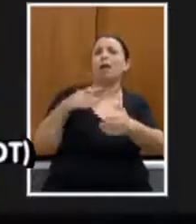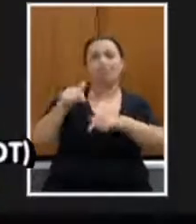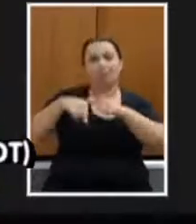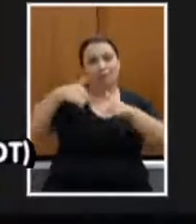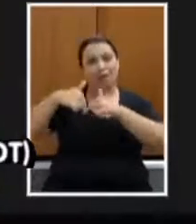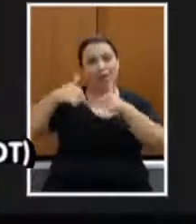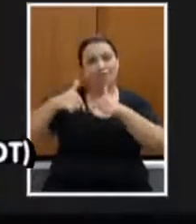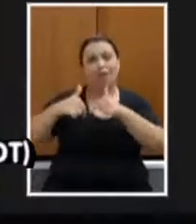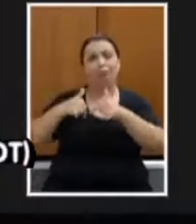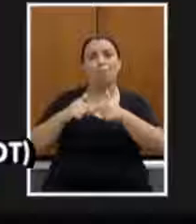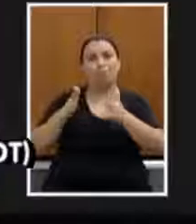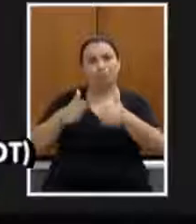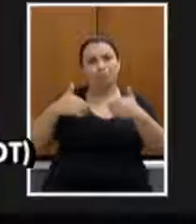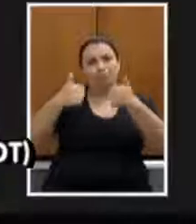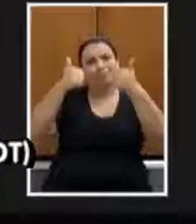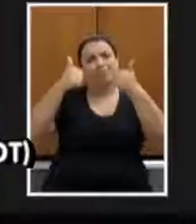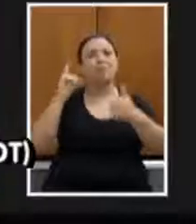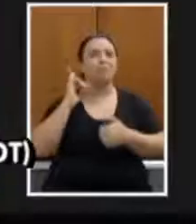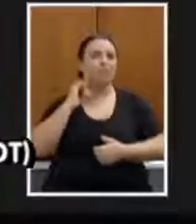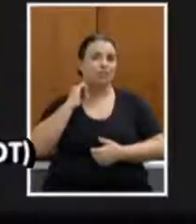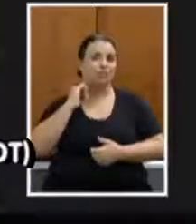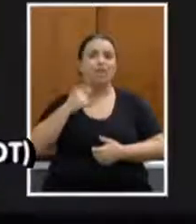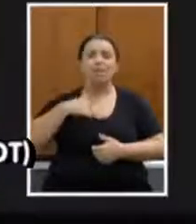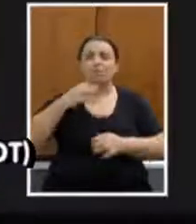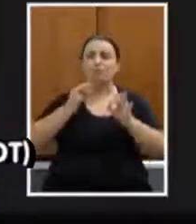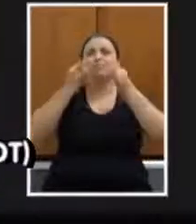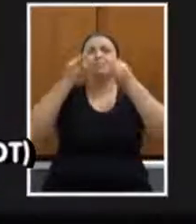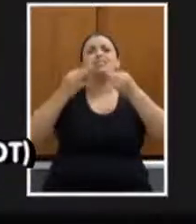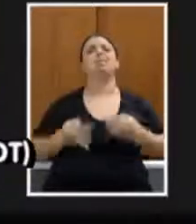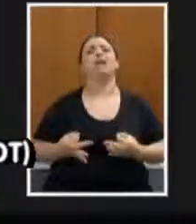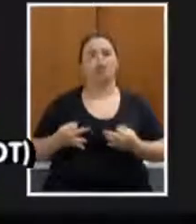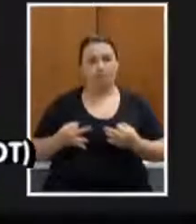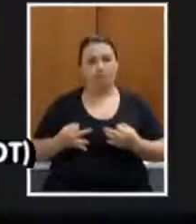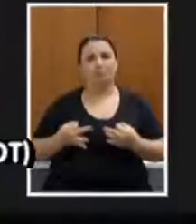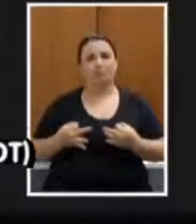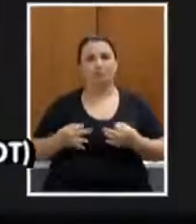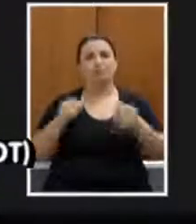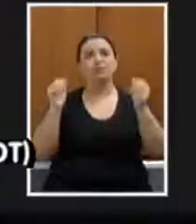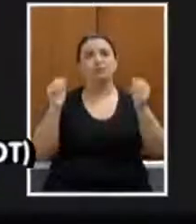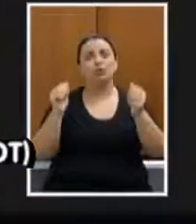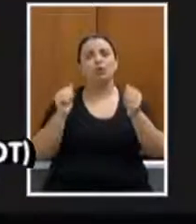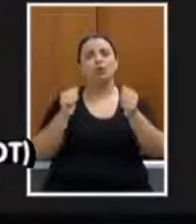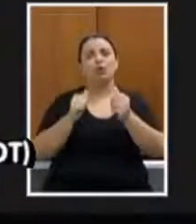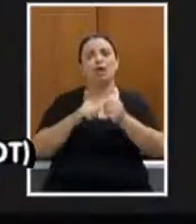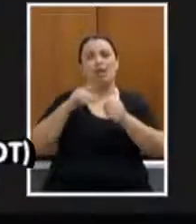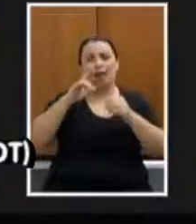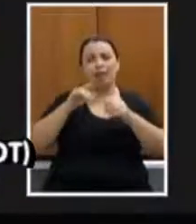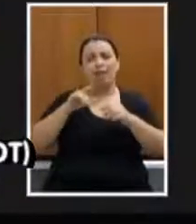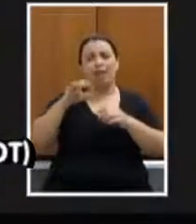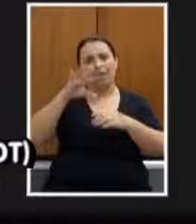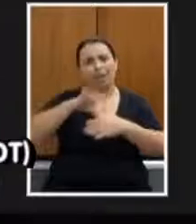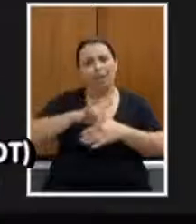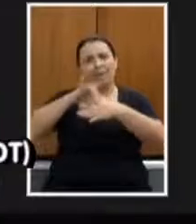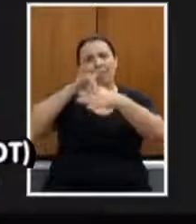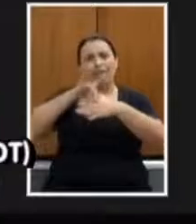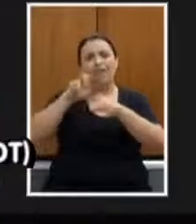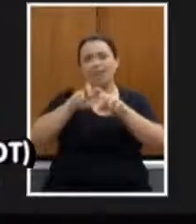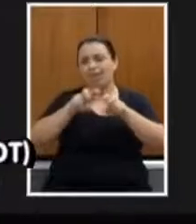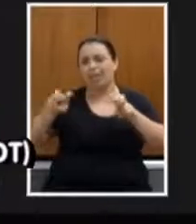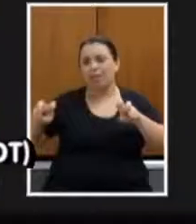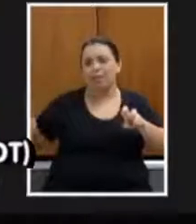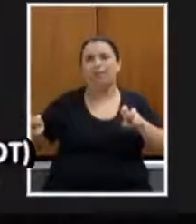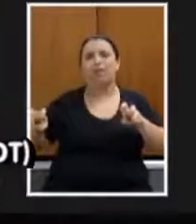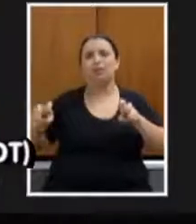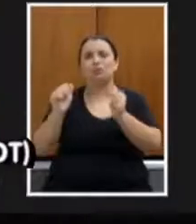certeza que Vossa Excelência, o comando, ao lado do Tadeuzinho, de todos os companheiros da mesa, nós podemos tirar o